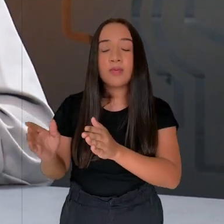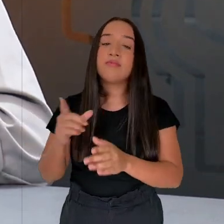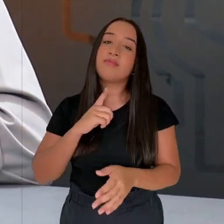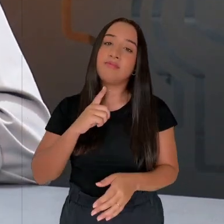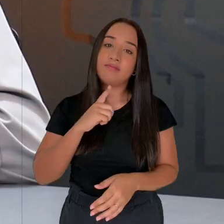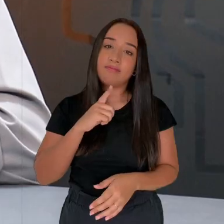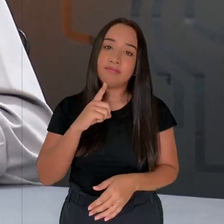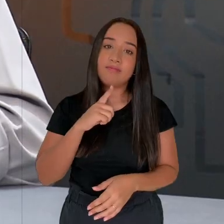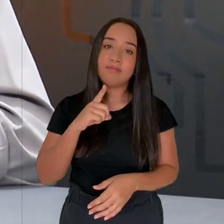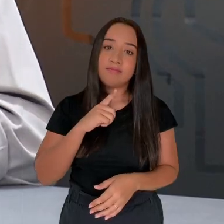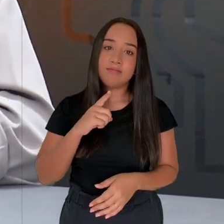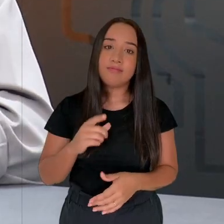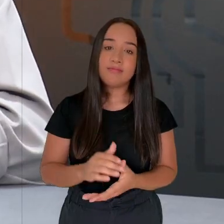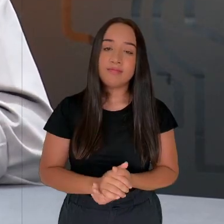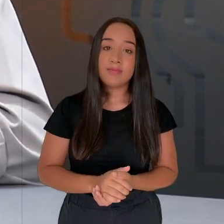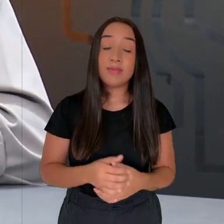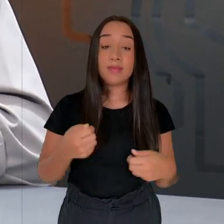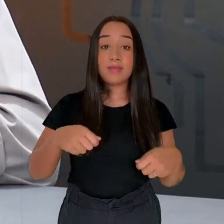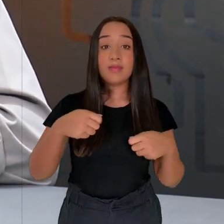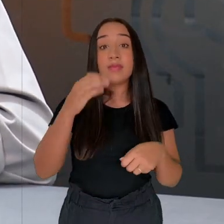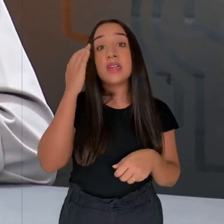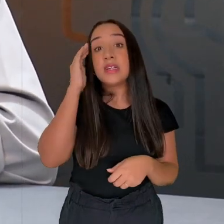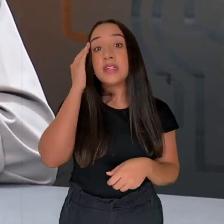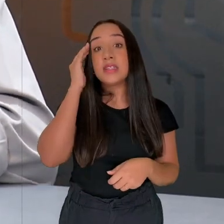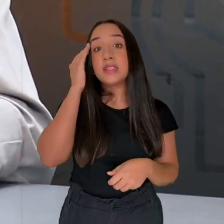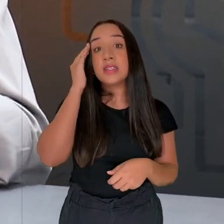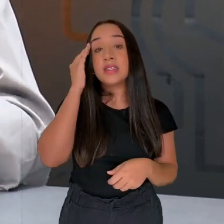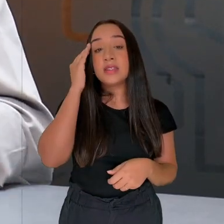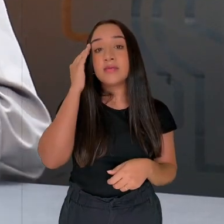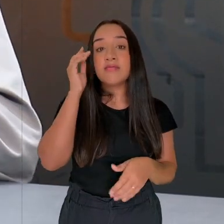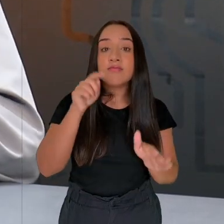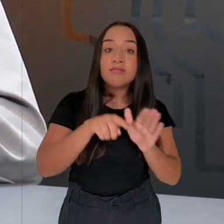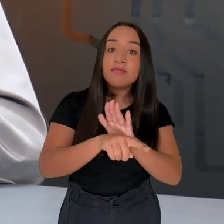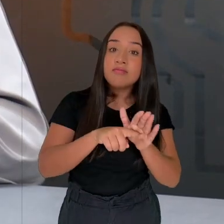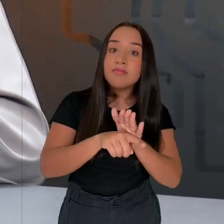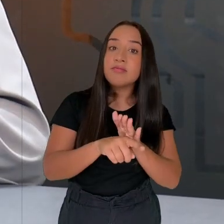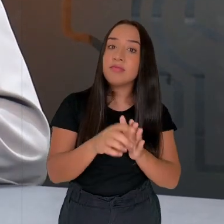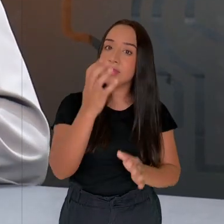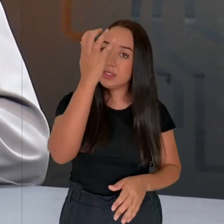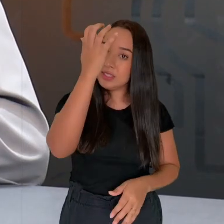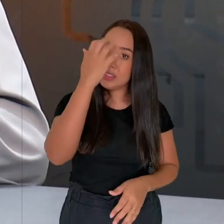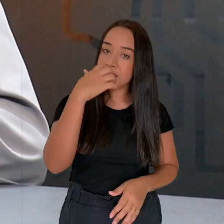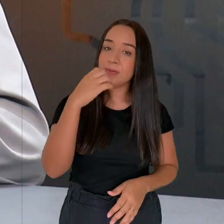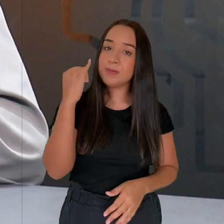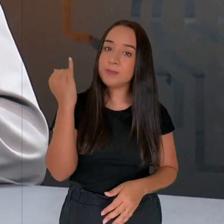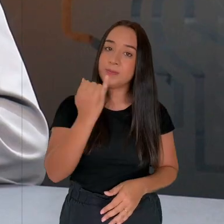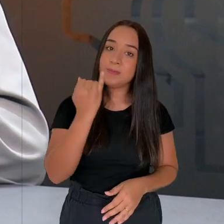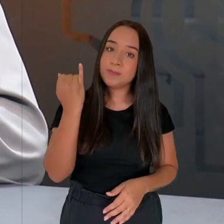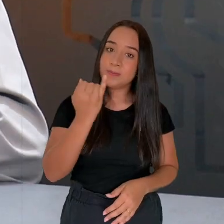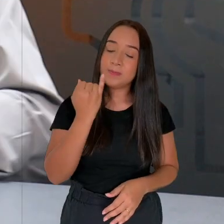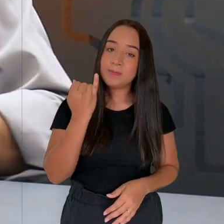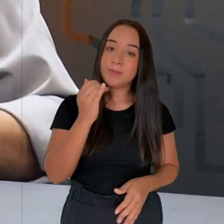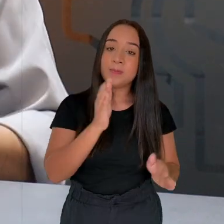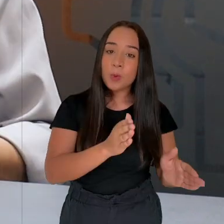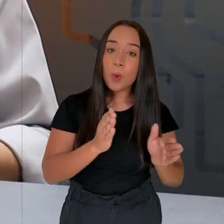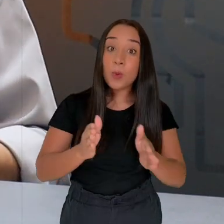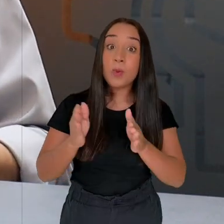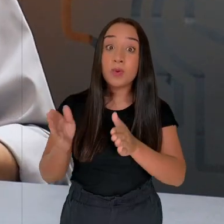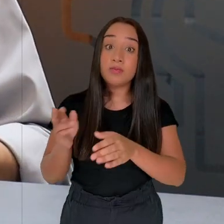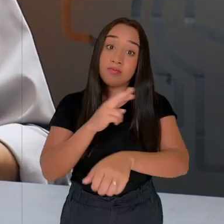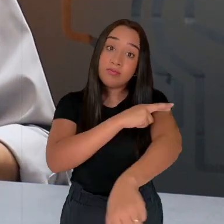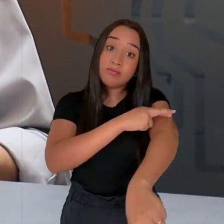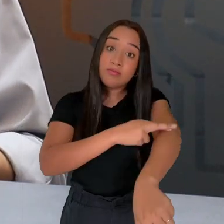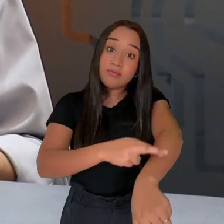Todas essas análises elas são importantes para que a gente respeite o equipamento. Geralmente, o circuito